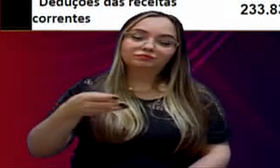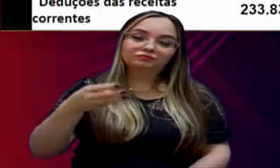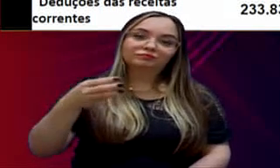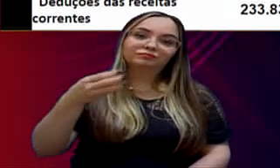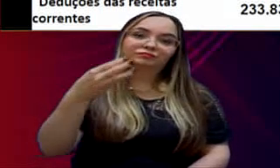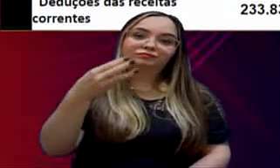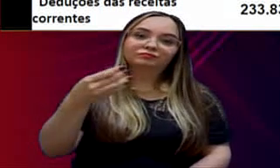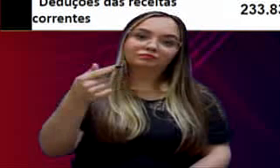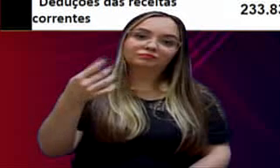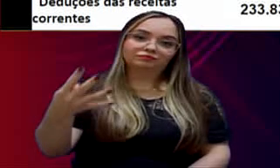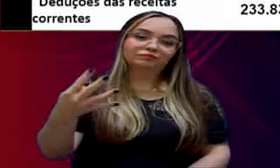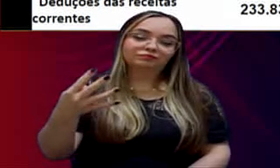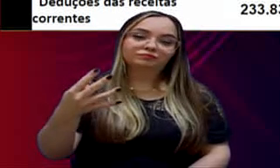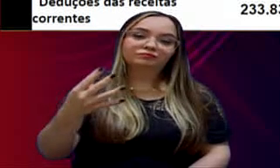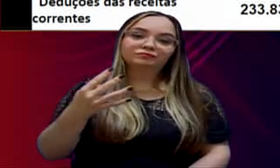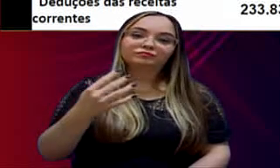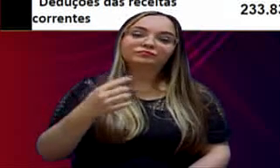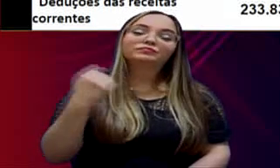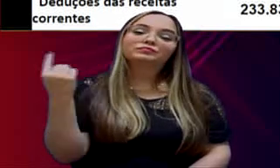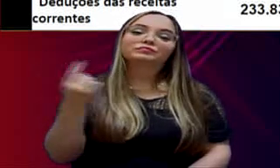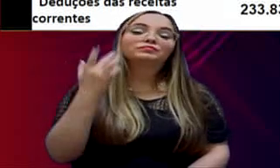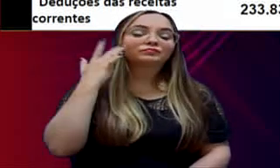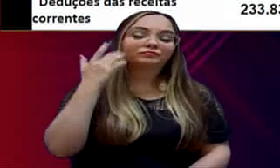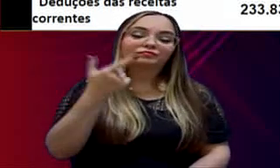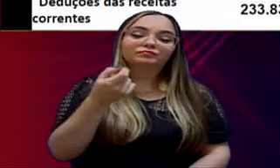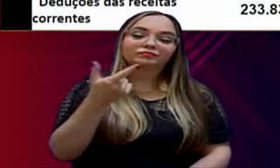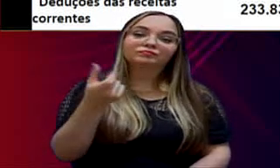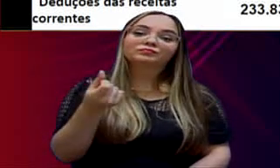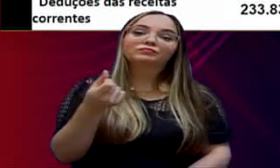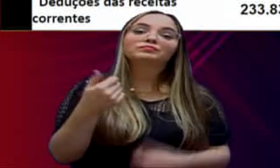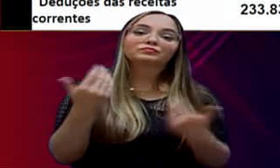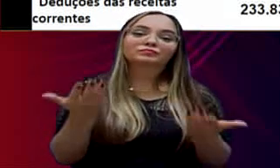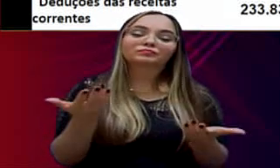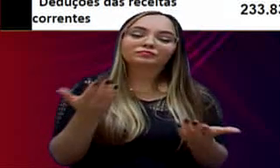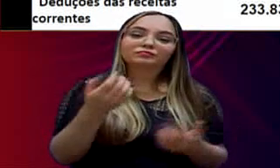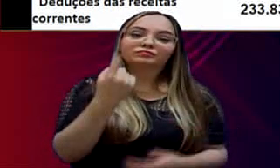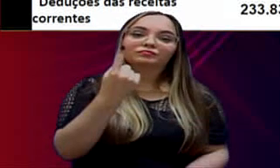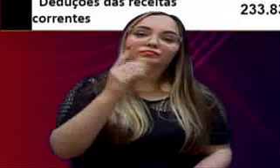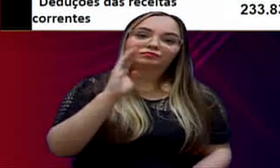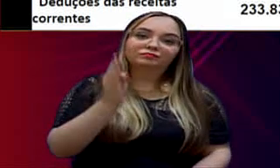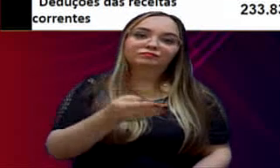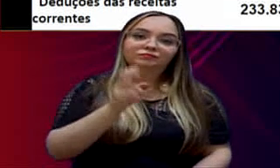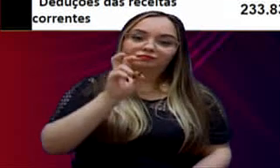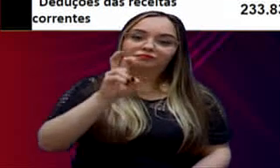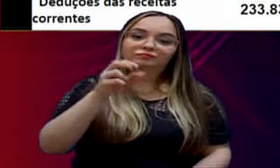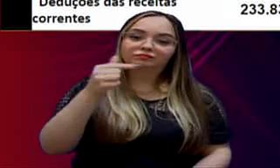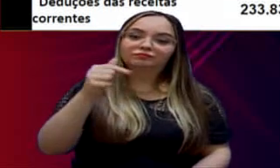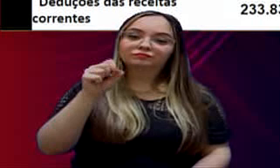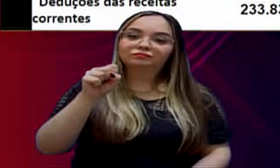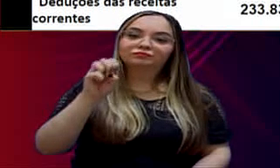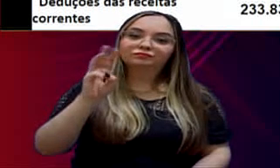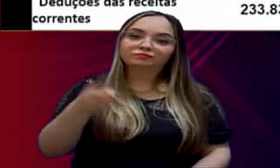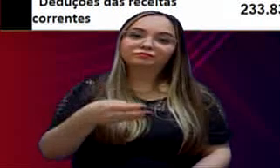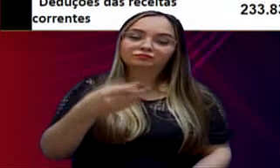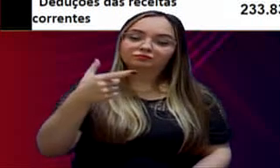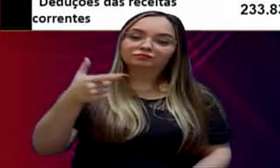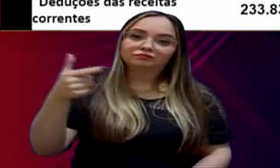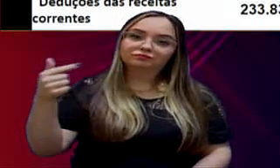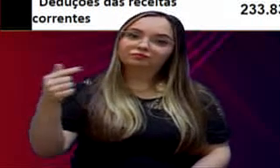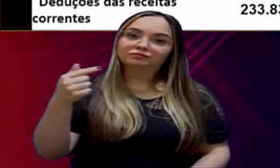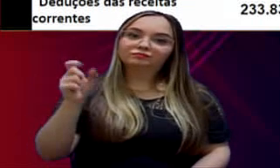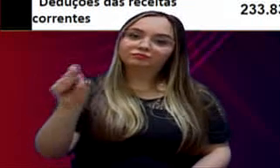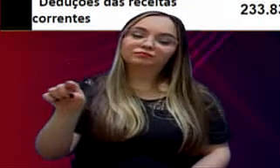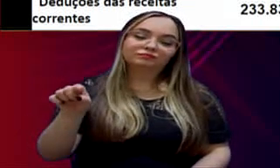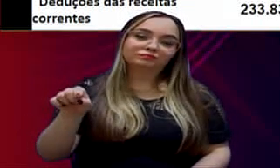374 e estimativa 2026 e 1 bilhão 558 milhões 227 mil